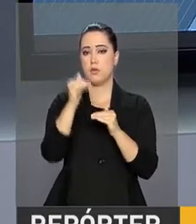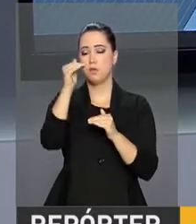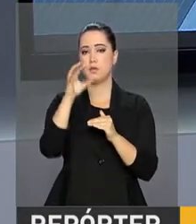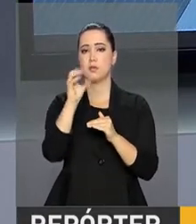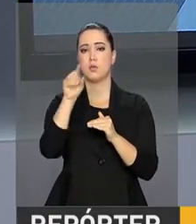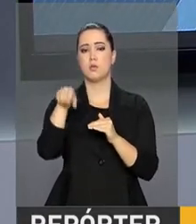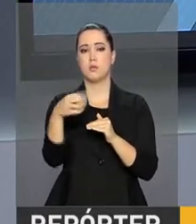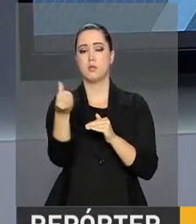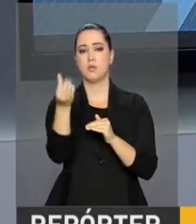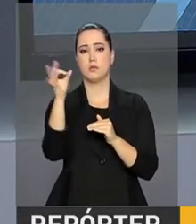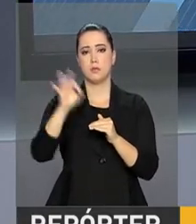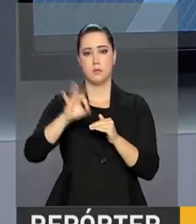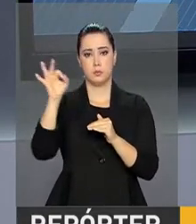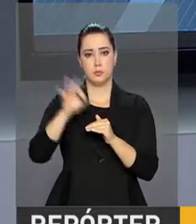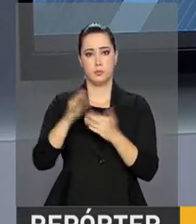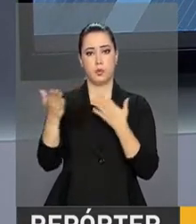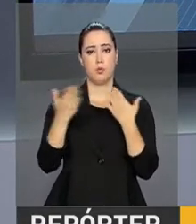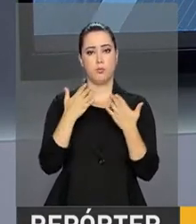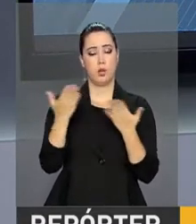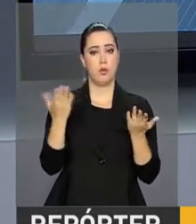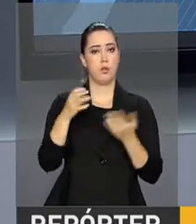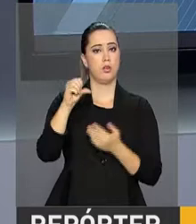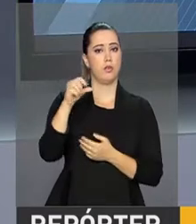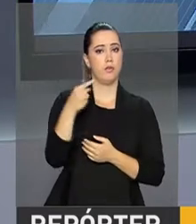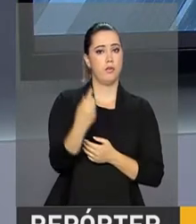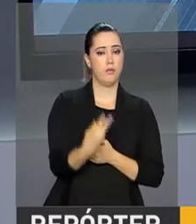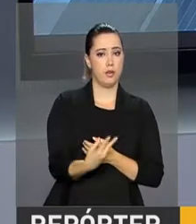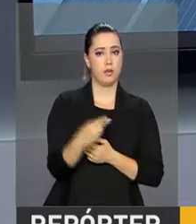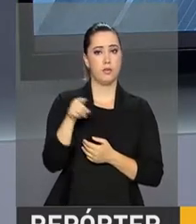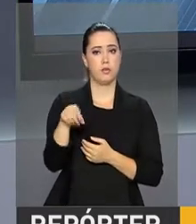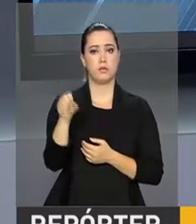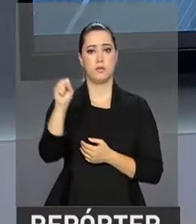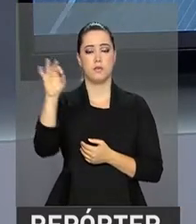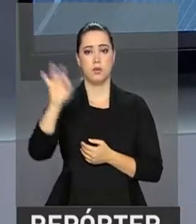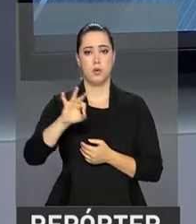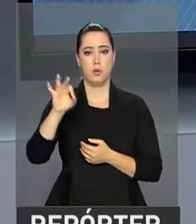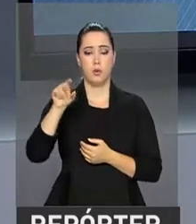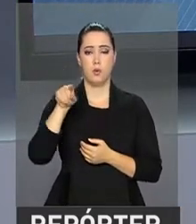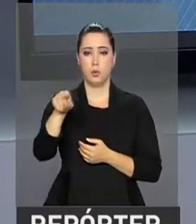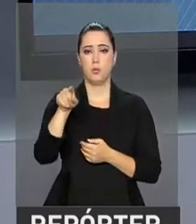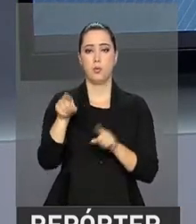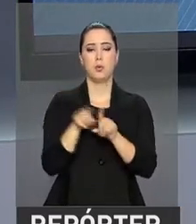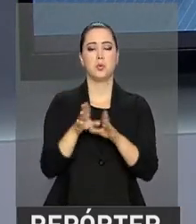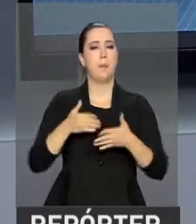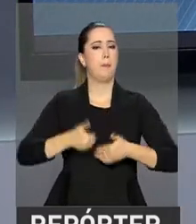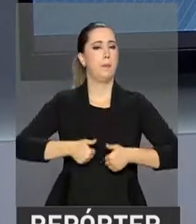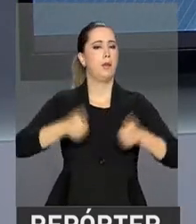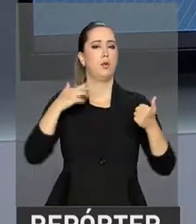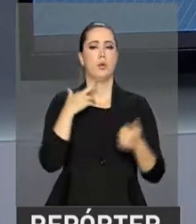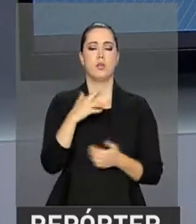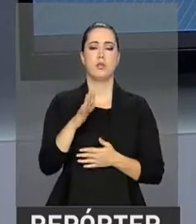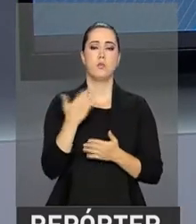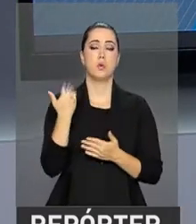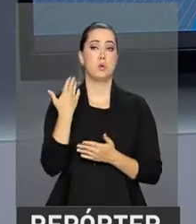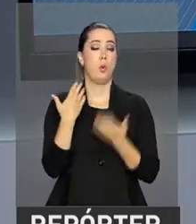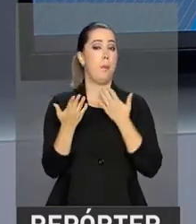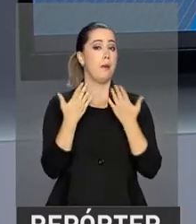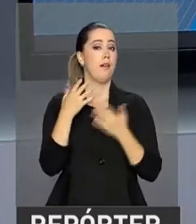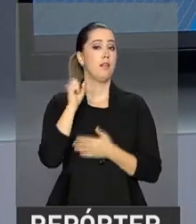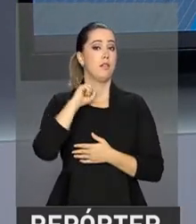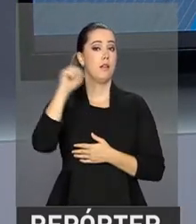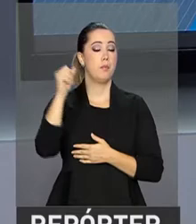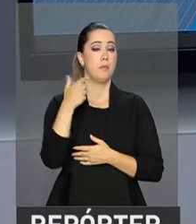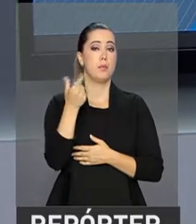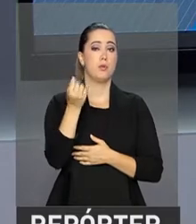para 92,8 pontos é o melhor resultado desde abril de 2014 e confirma o retorno à